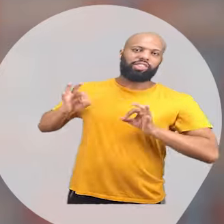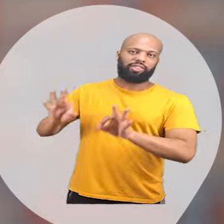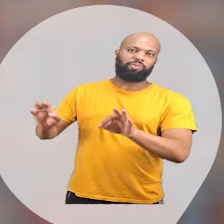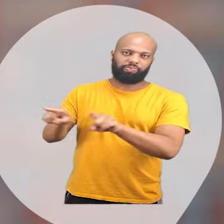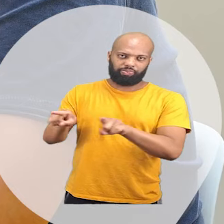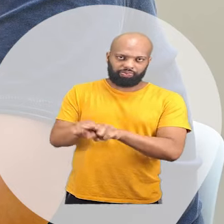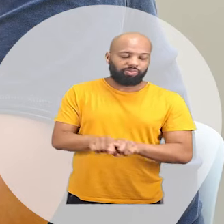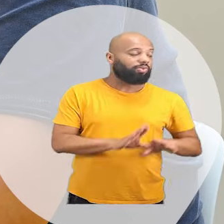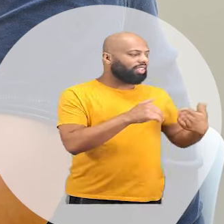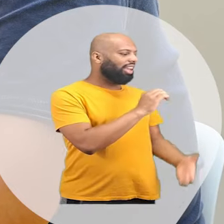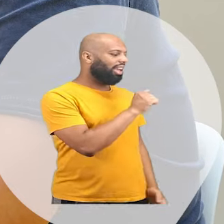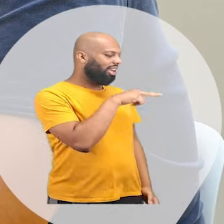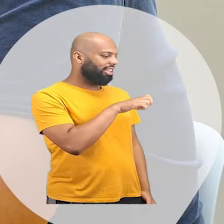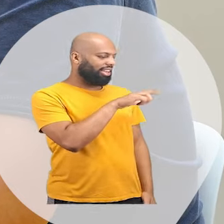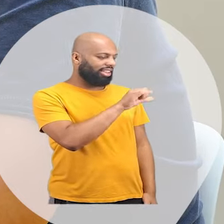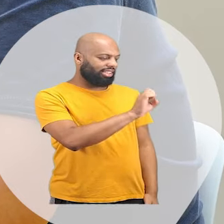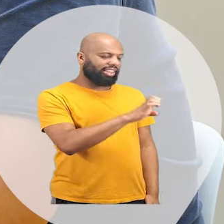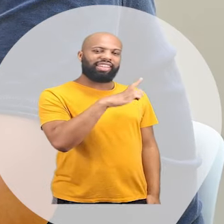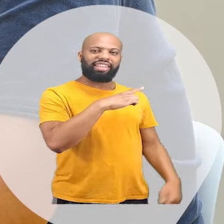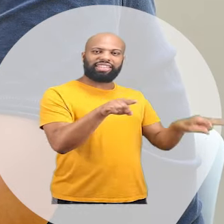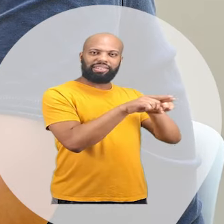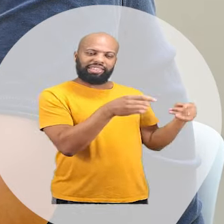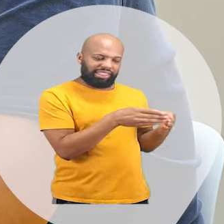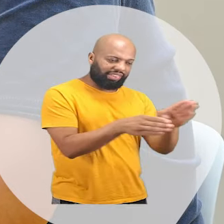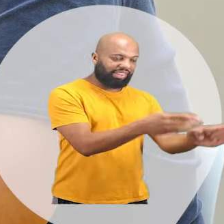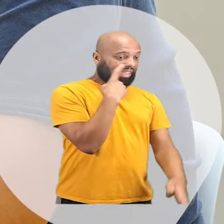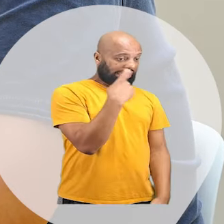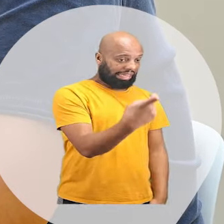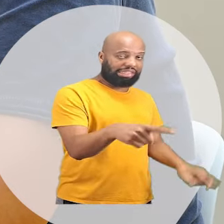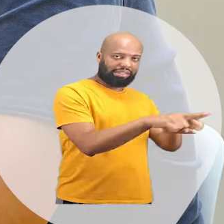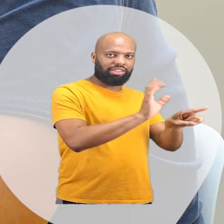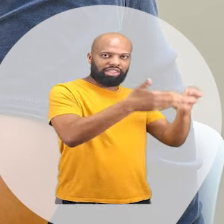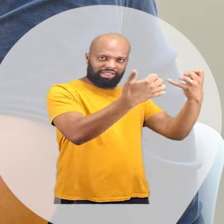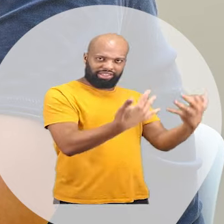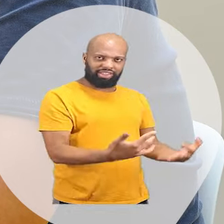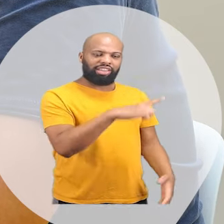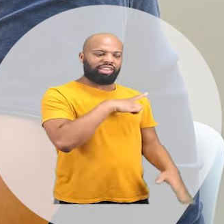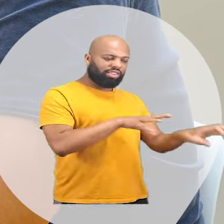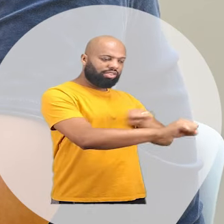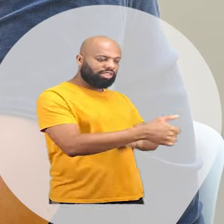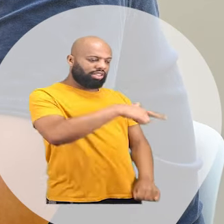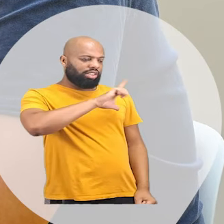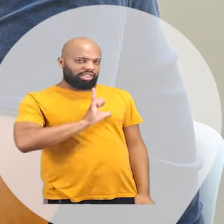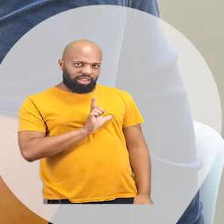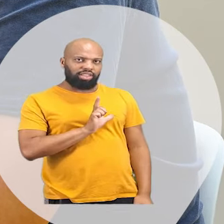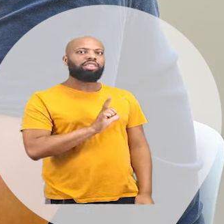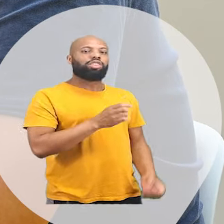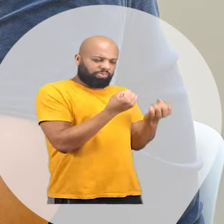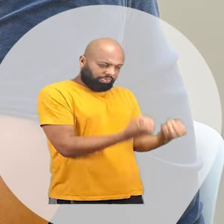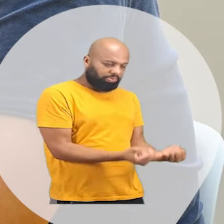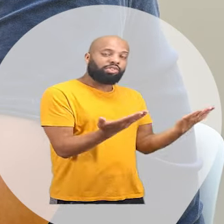exatamente a Emily tem essa trajetória muito interessante que a gente comentou né que ela já vem tem uma formação bem